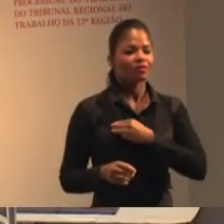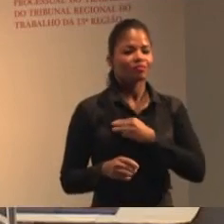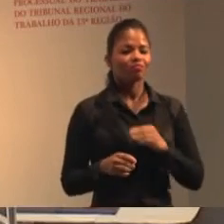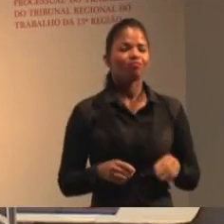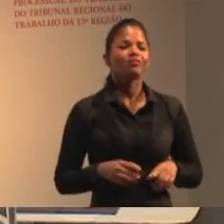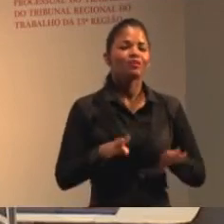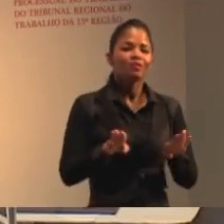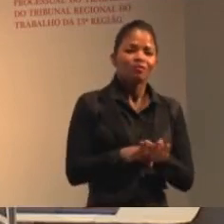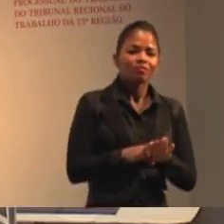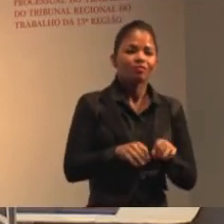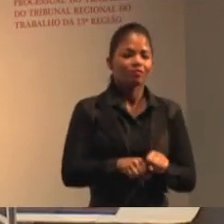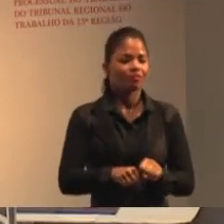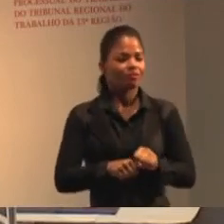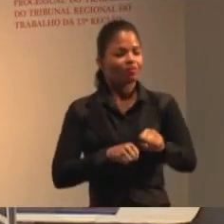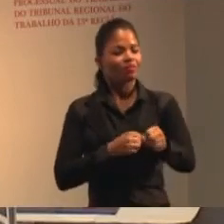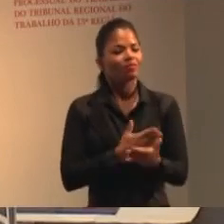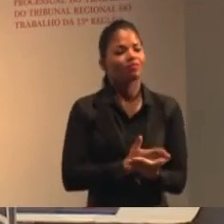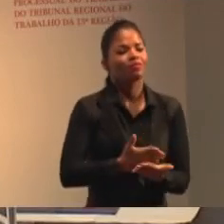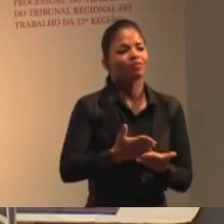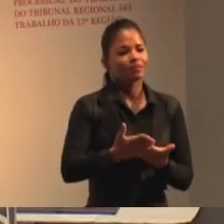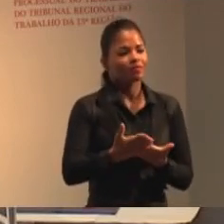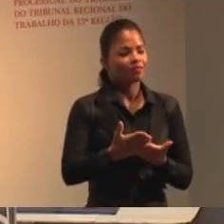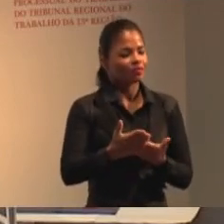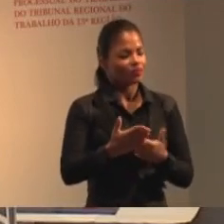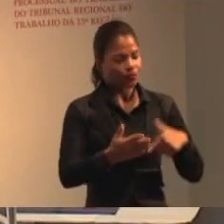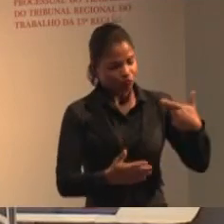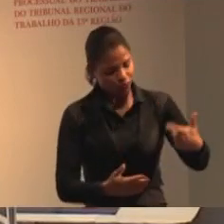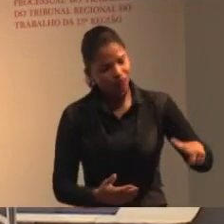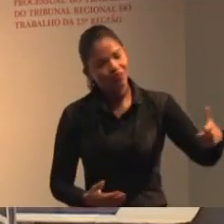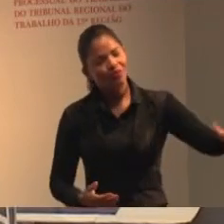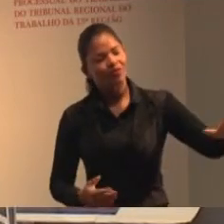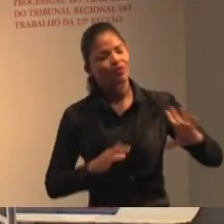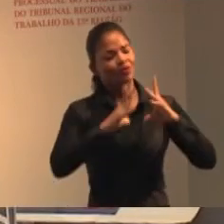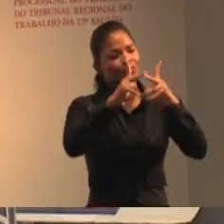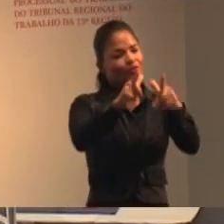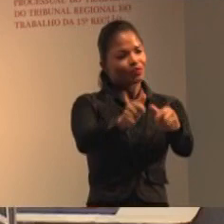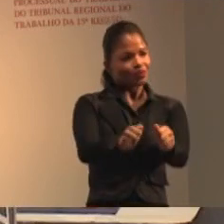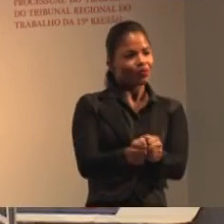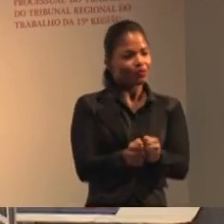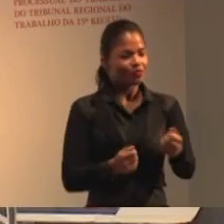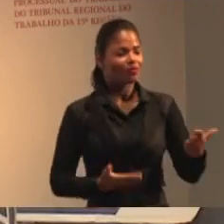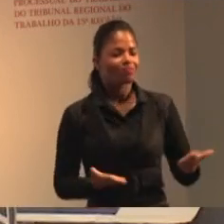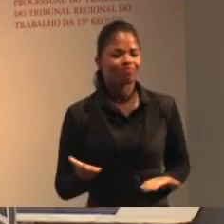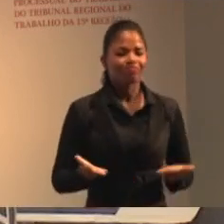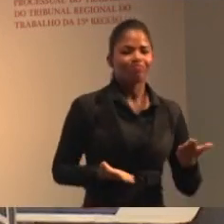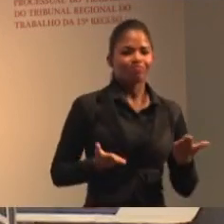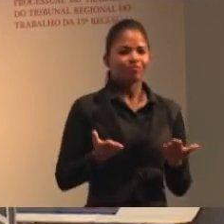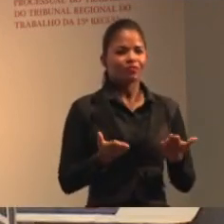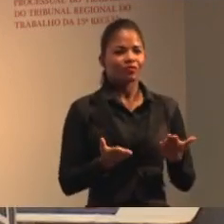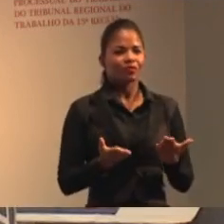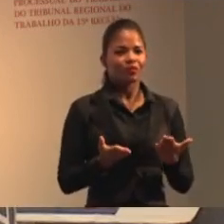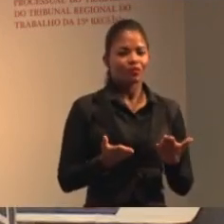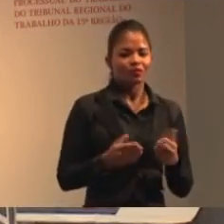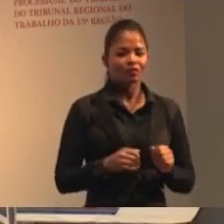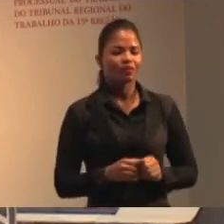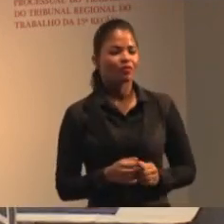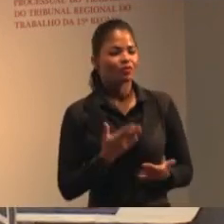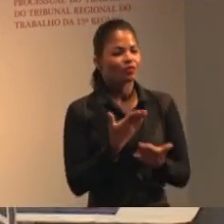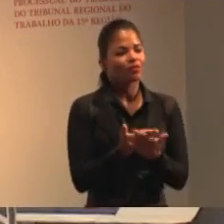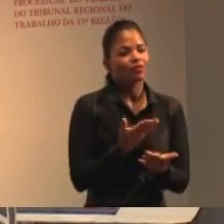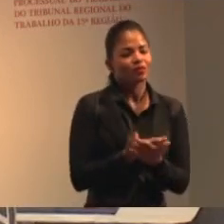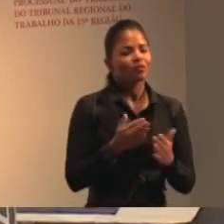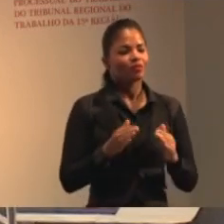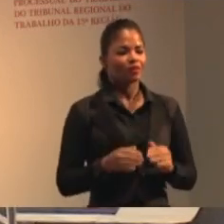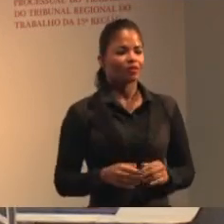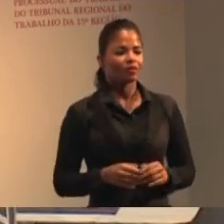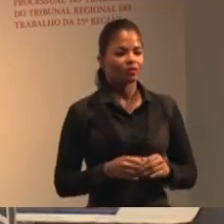pela formação inicial e continuada de todos os servidores e estagiários do Tribunal